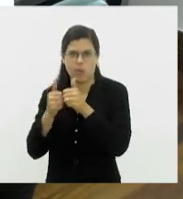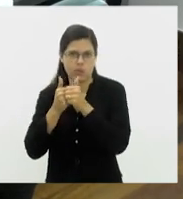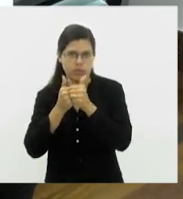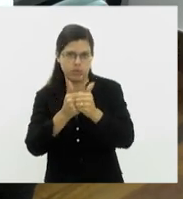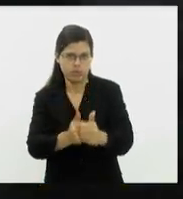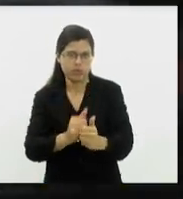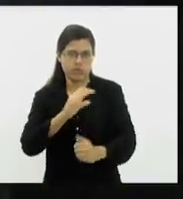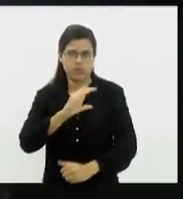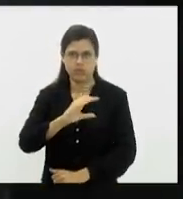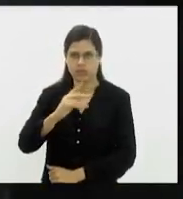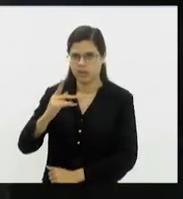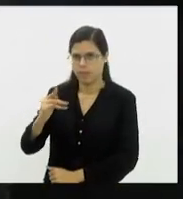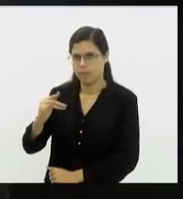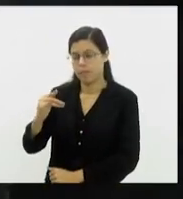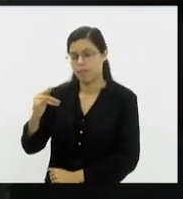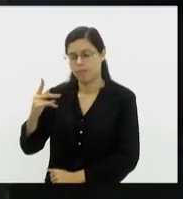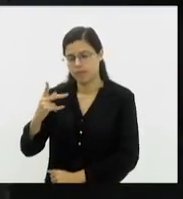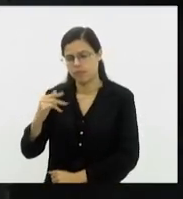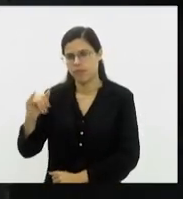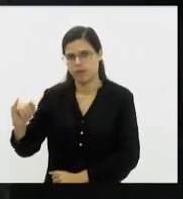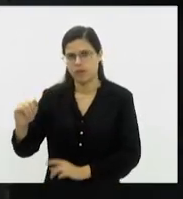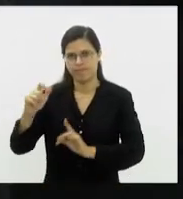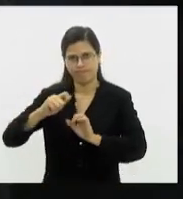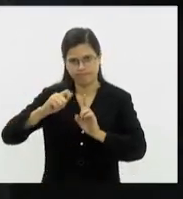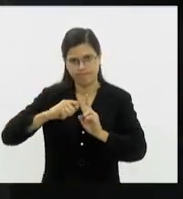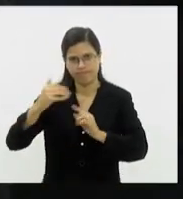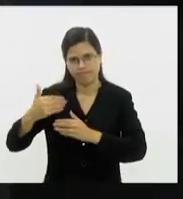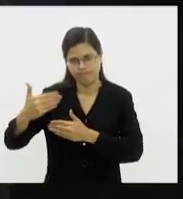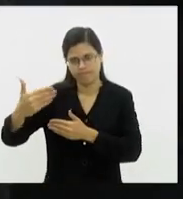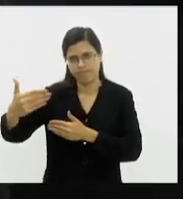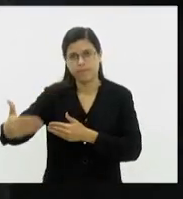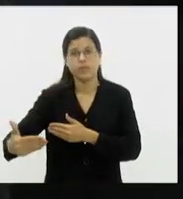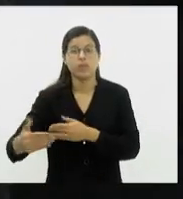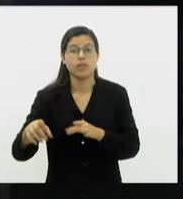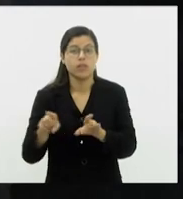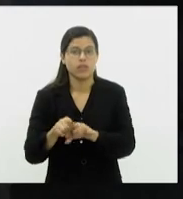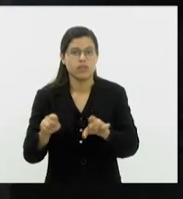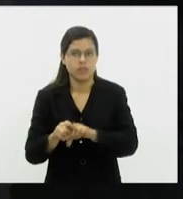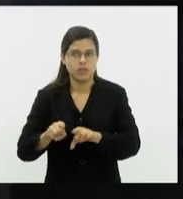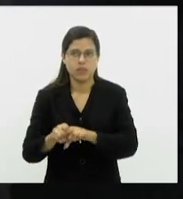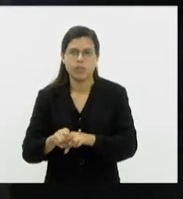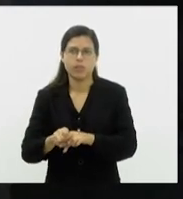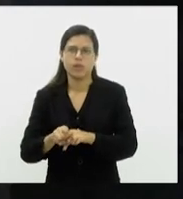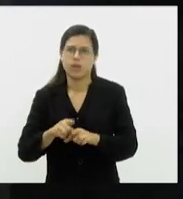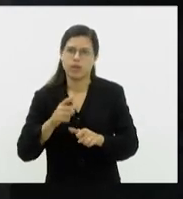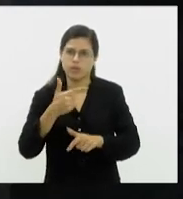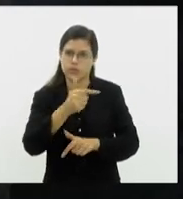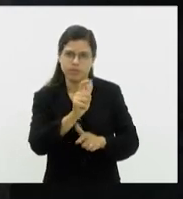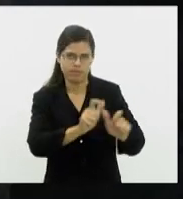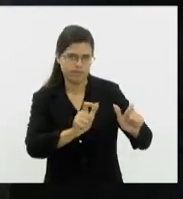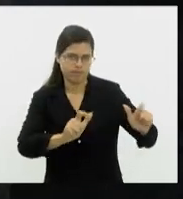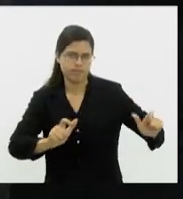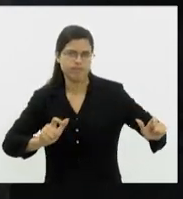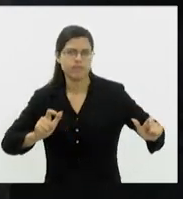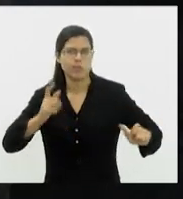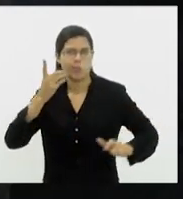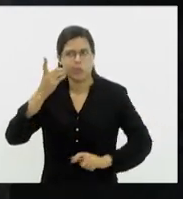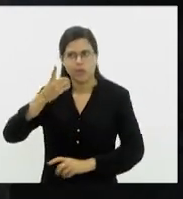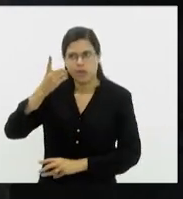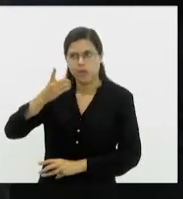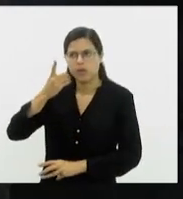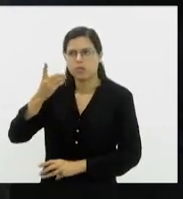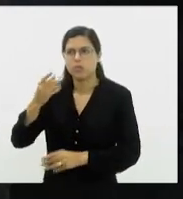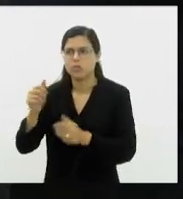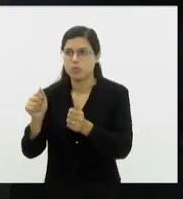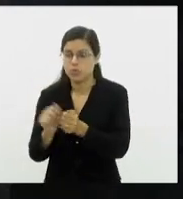longo desses meses né parabenizar também o conjunto de colegas aqui que fizeram parte junto conosco e eu quero dizer que